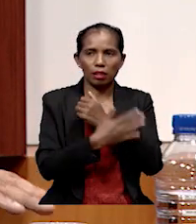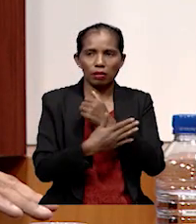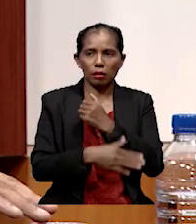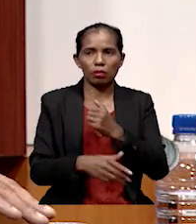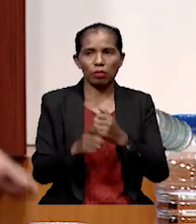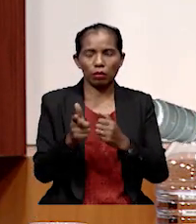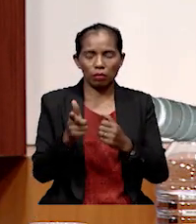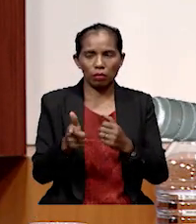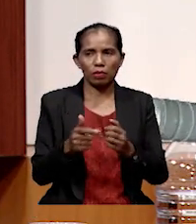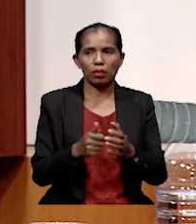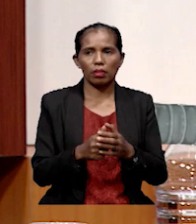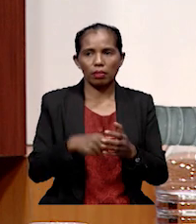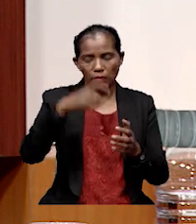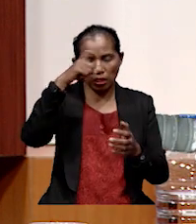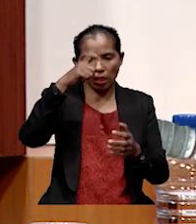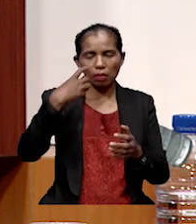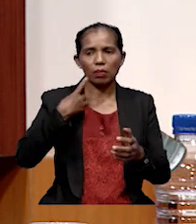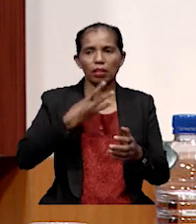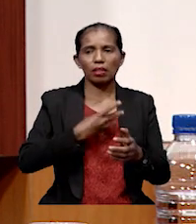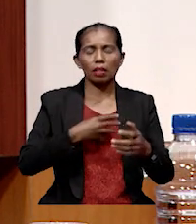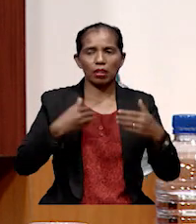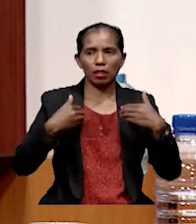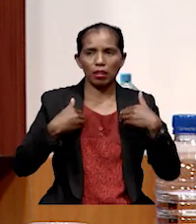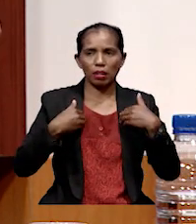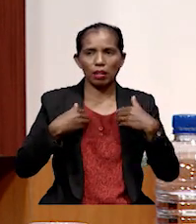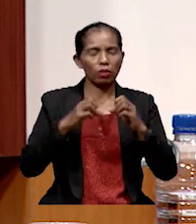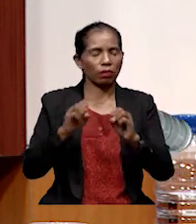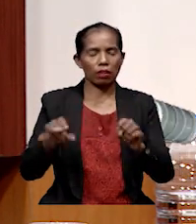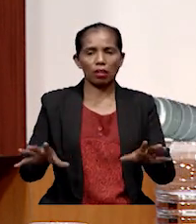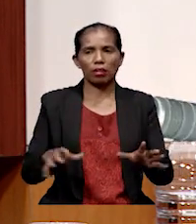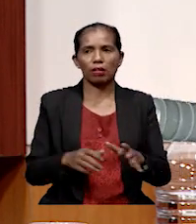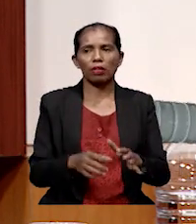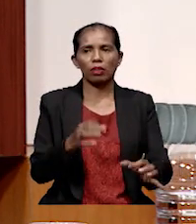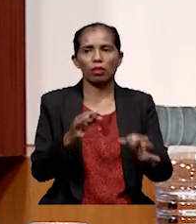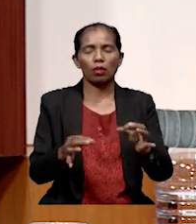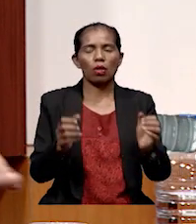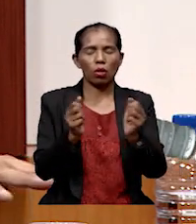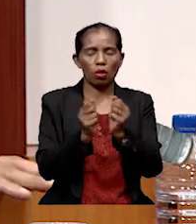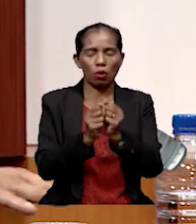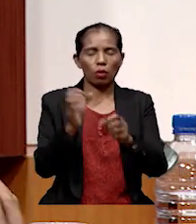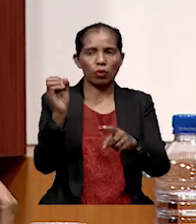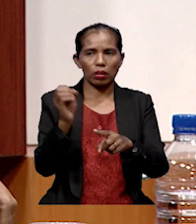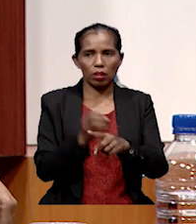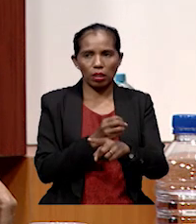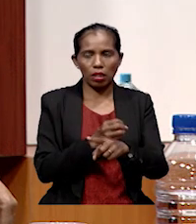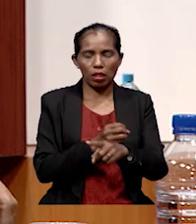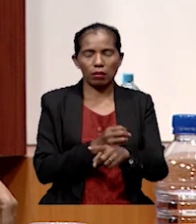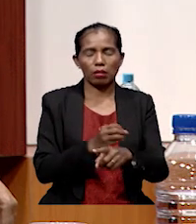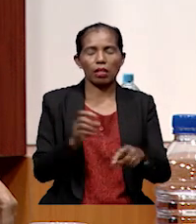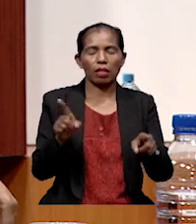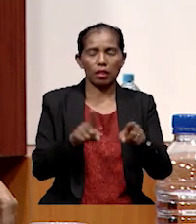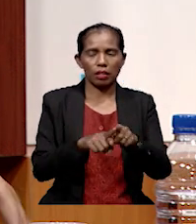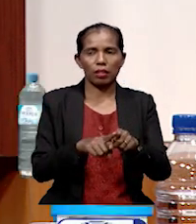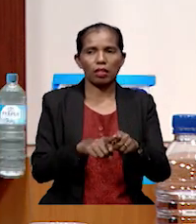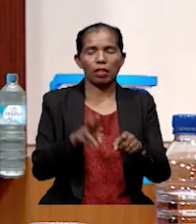anos, mas tem que me ir e sentir a tua conta. Cara, eu tenho a oportunidade de trabalhar com o Corpo da República,